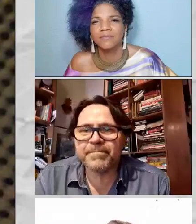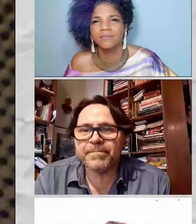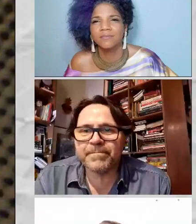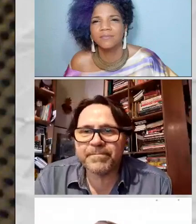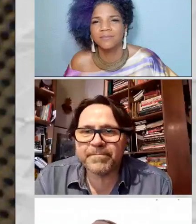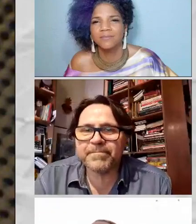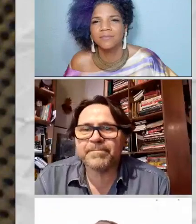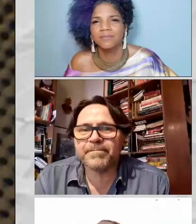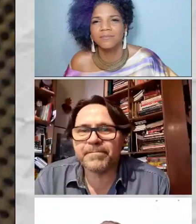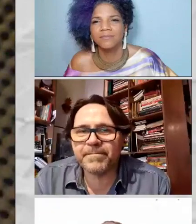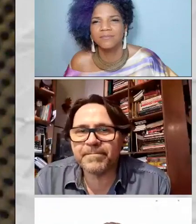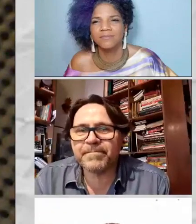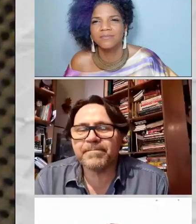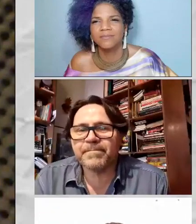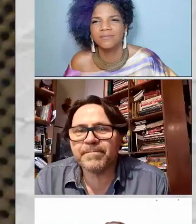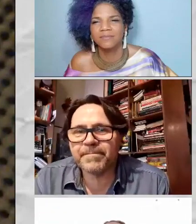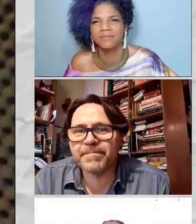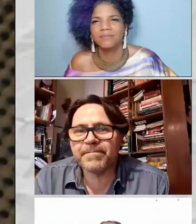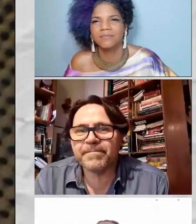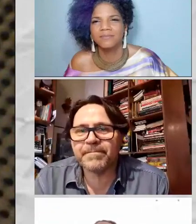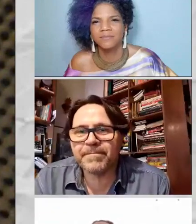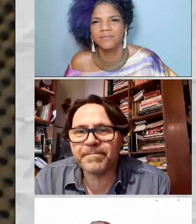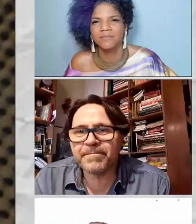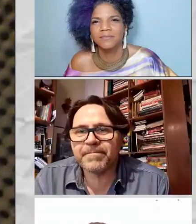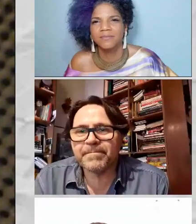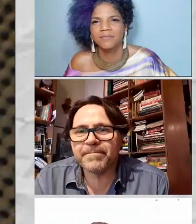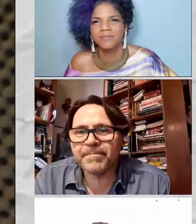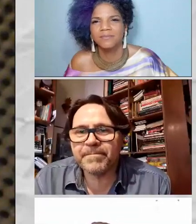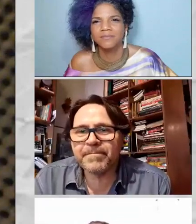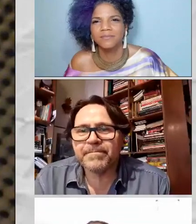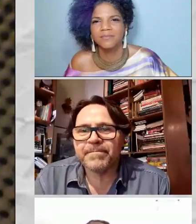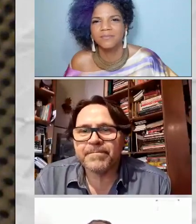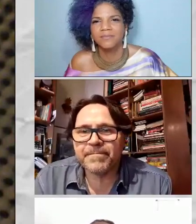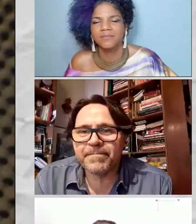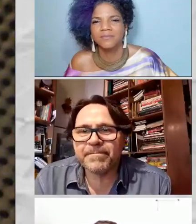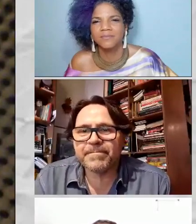avô foi ser dono do meu ser,